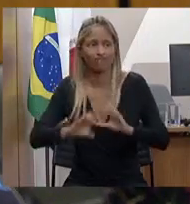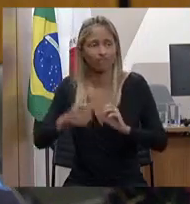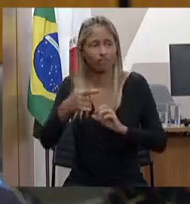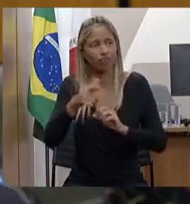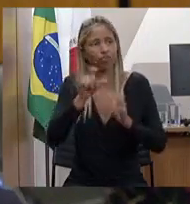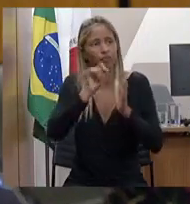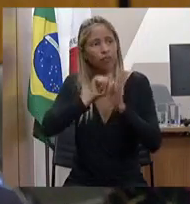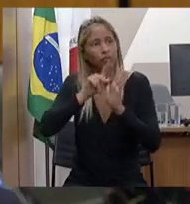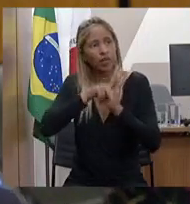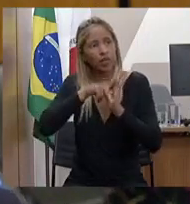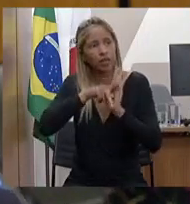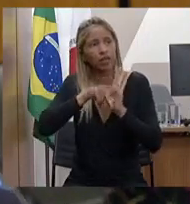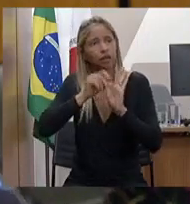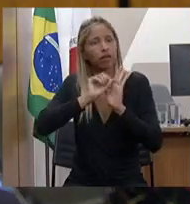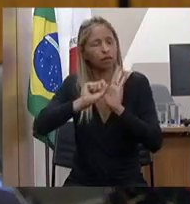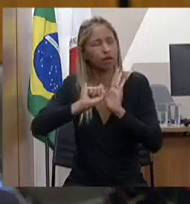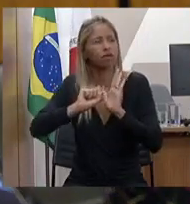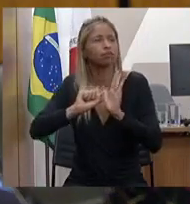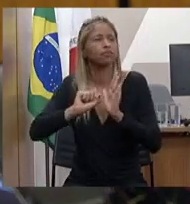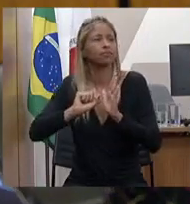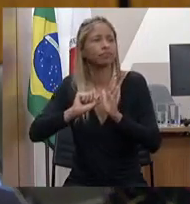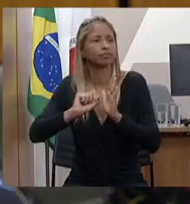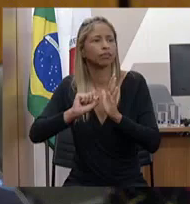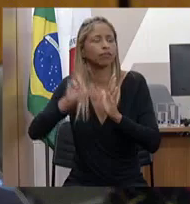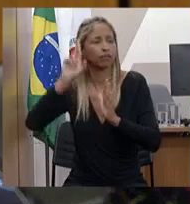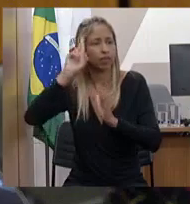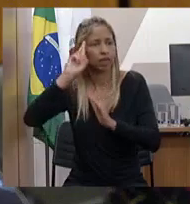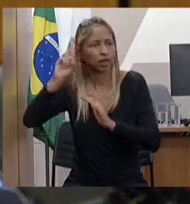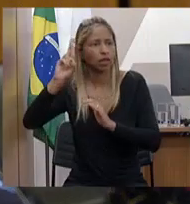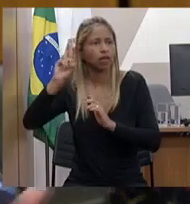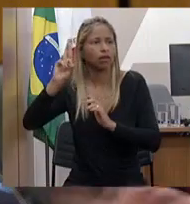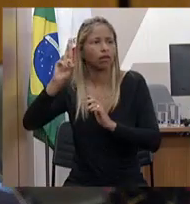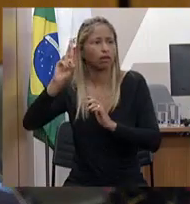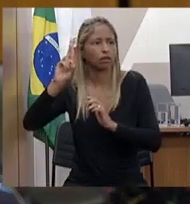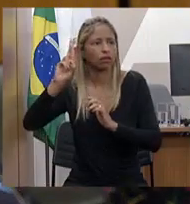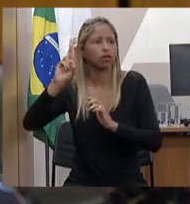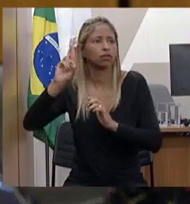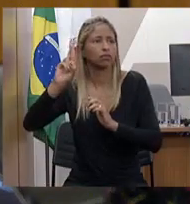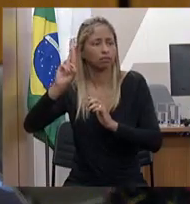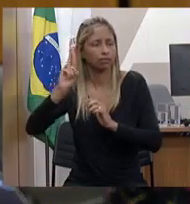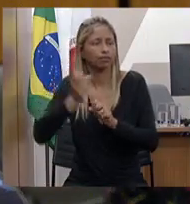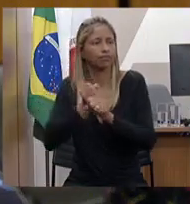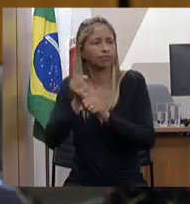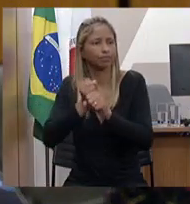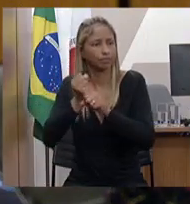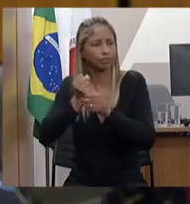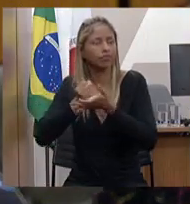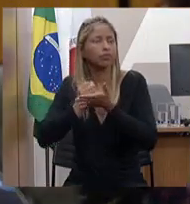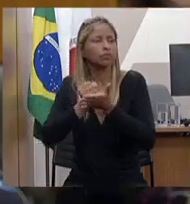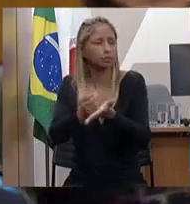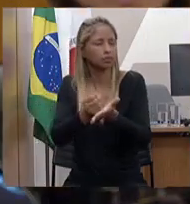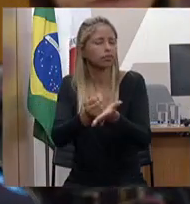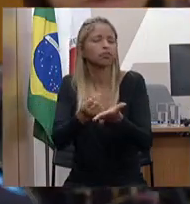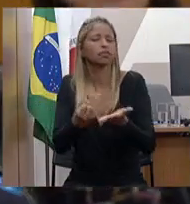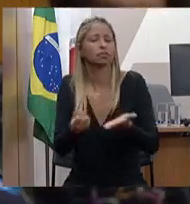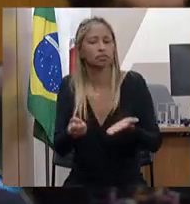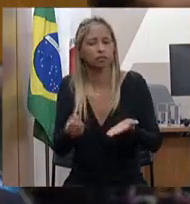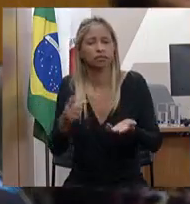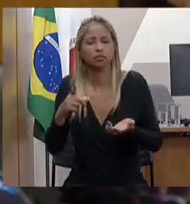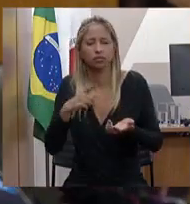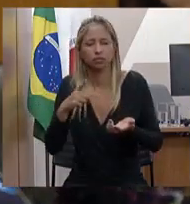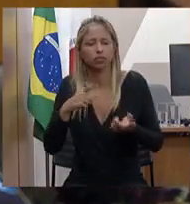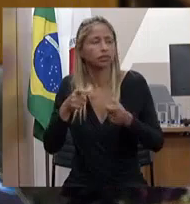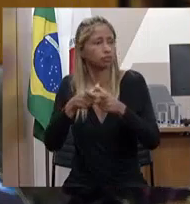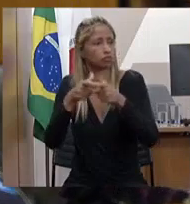que eu escrevi graças a Deus As chefias vem nos últimos anos nos apoiando então nós estamos